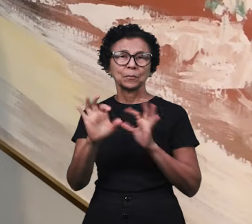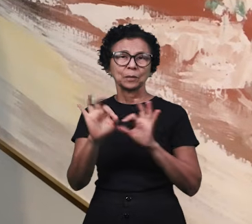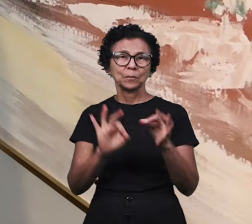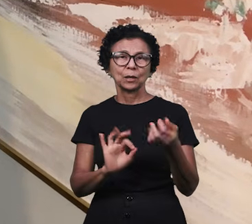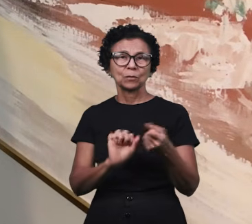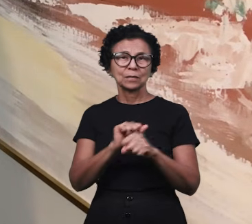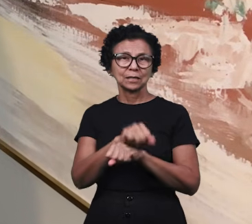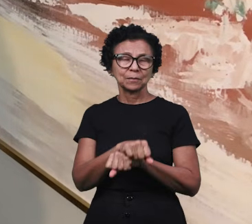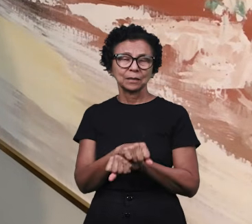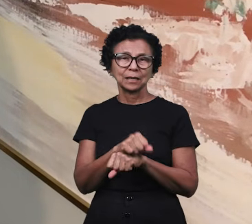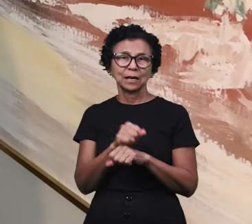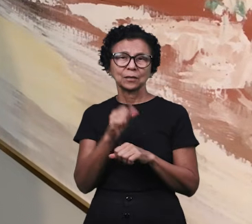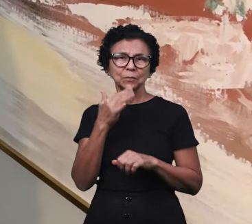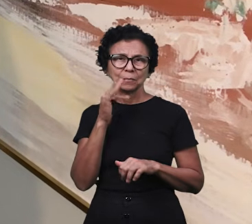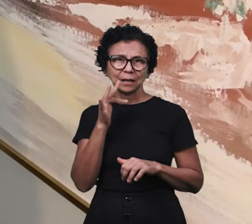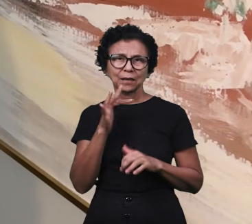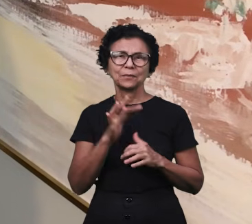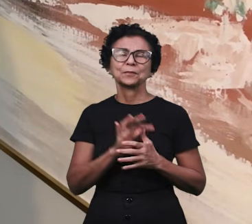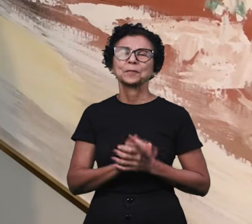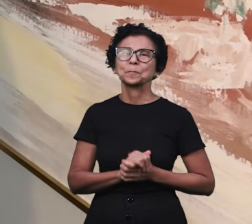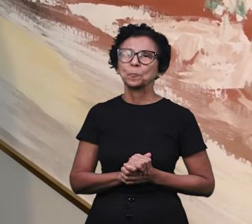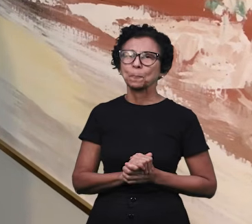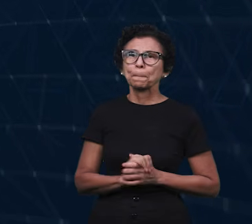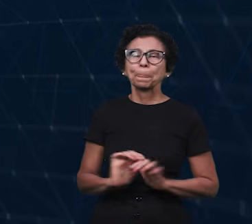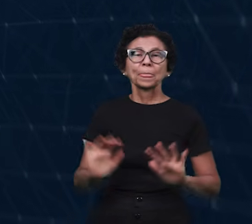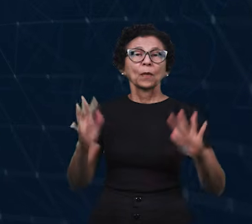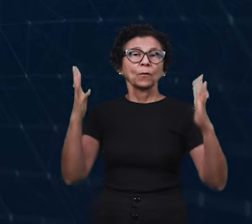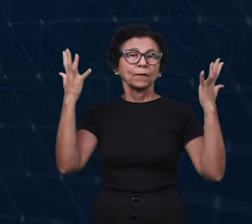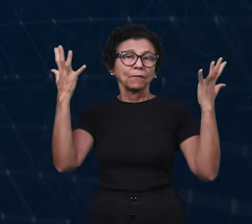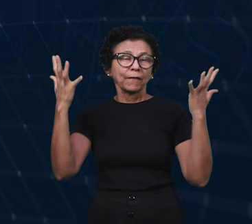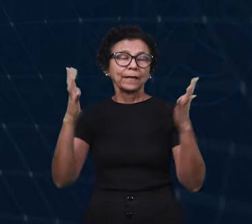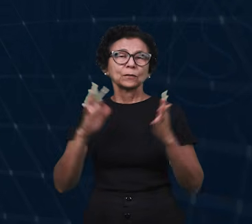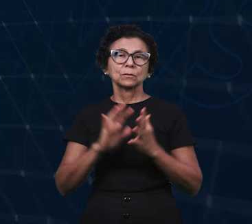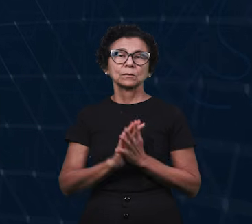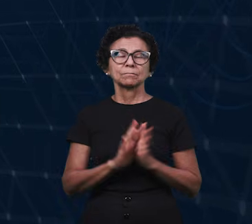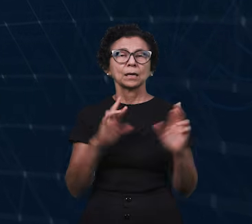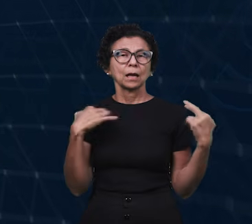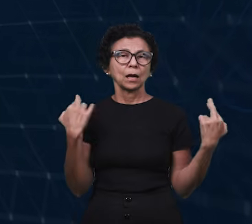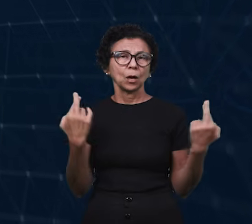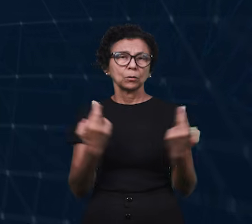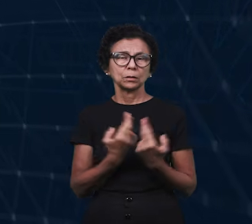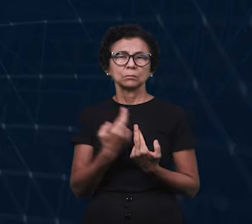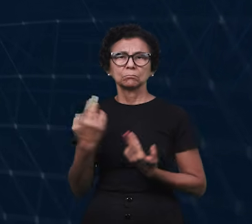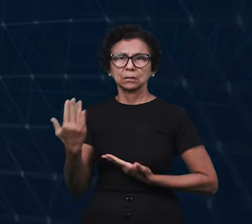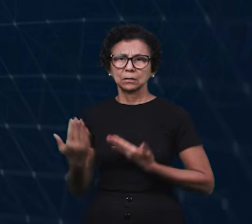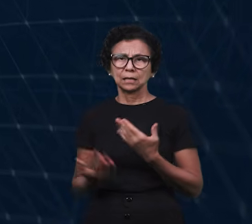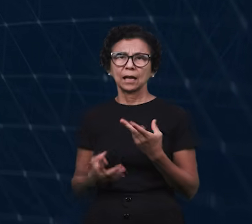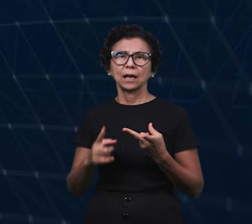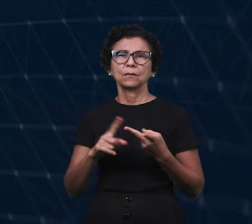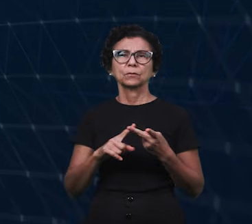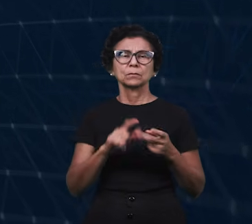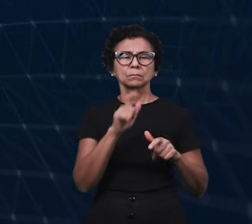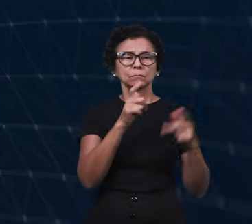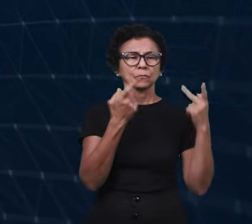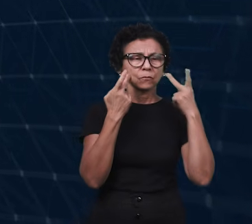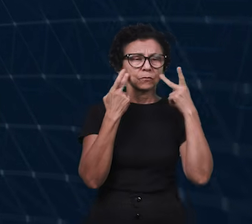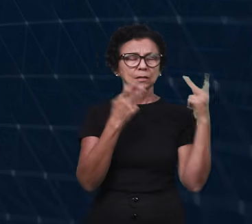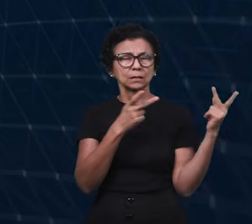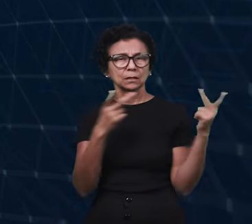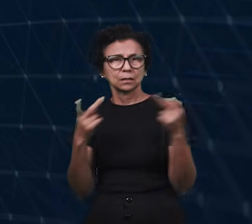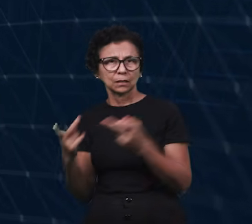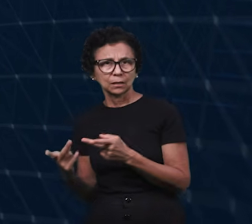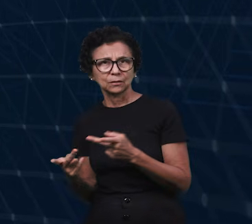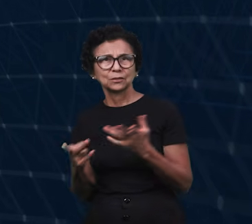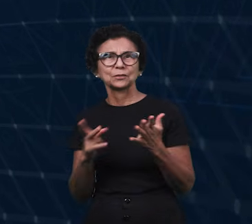Maranata realizou mini-seminários na Costa Oeste. Os eventos reuniram membros e visitantes na ICM Provo, em Utah, e